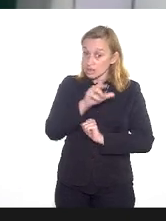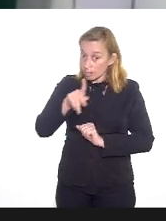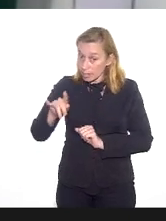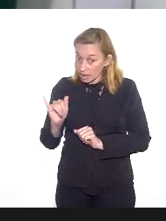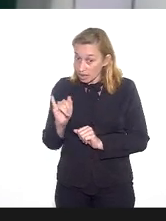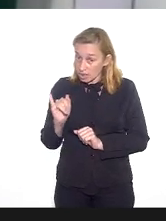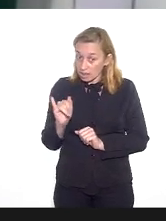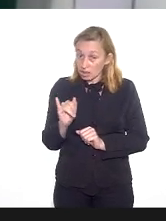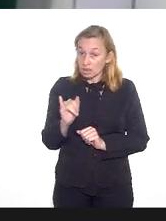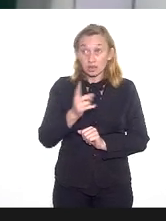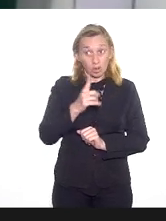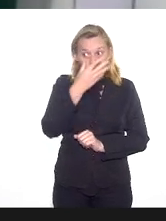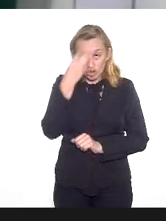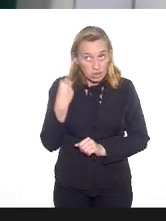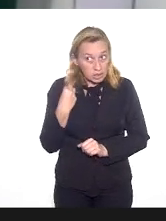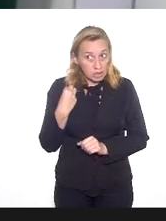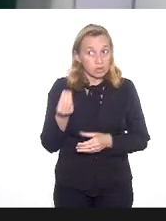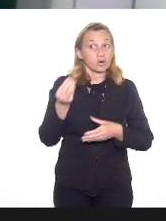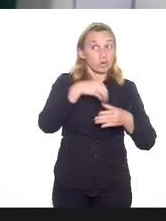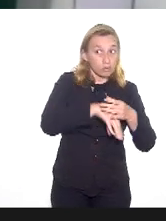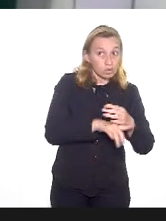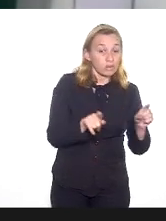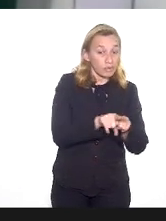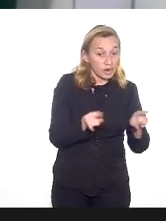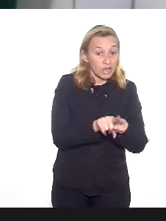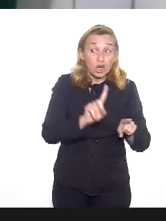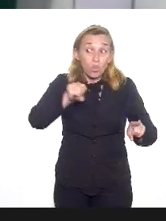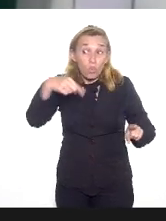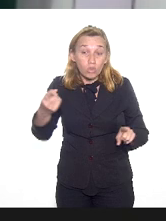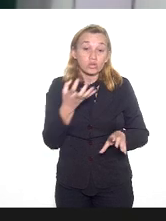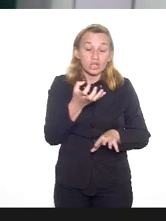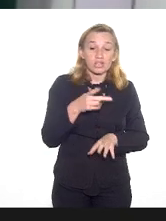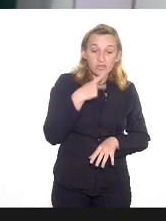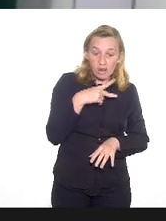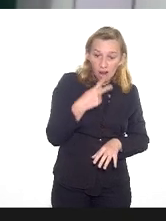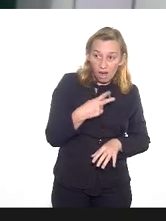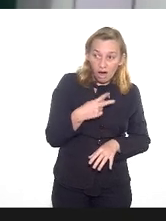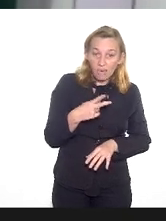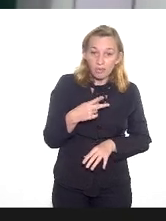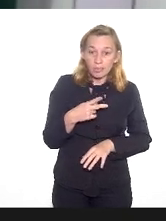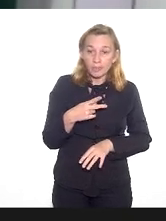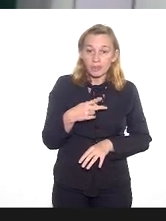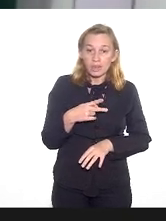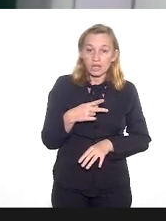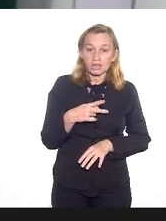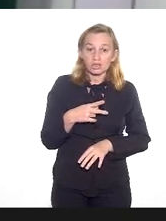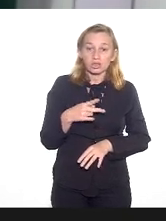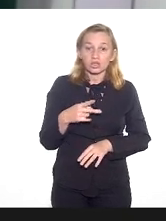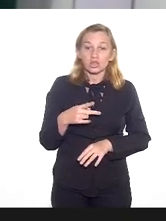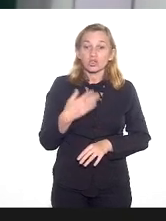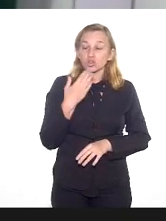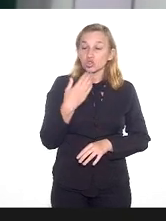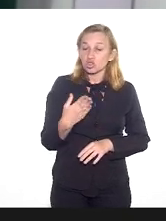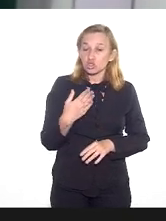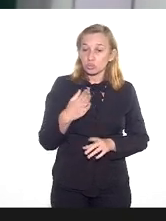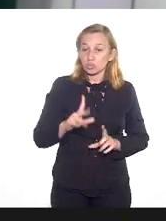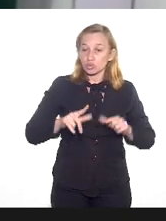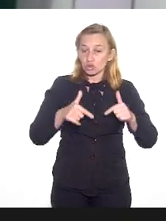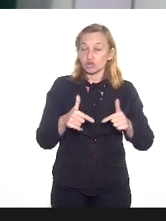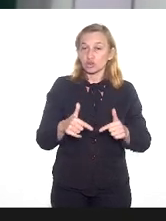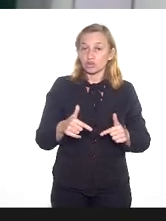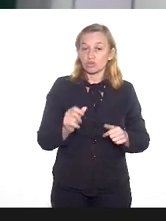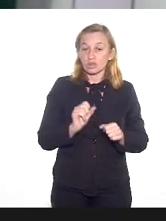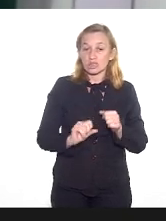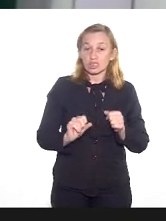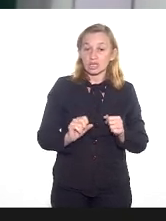aspecto não foi esquecido. Um outro aspecto que eu queria aqui destacar, e talvez assim, pelo tipo de exposição que eu optei fazer,